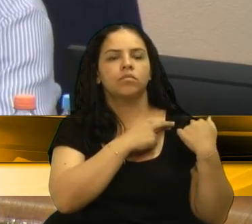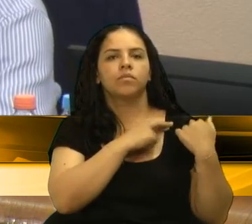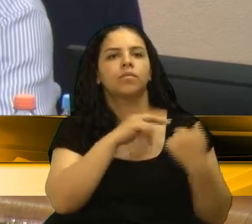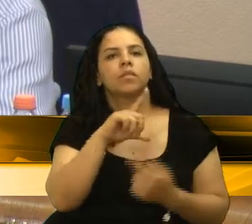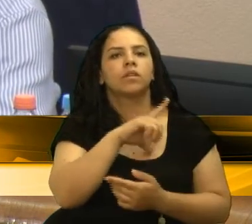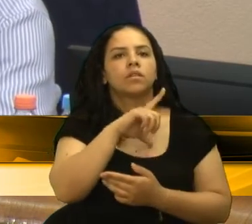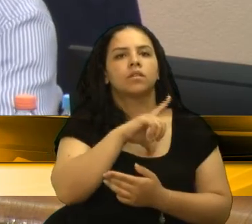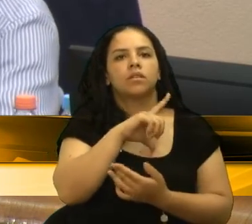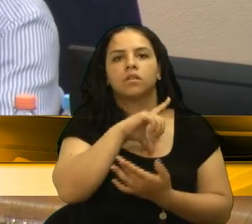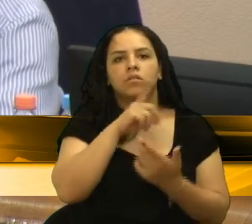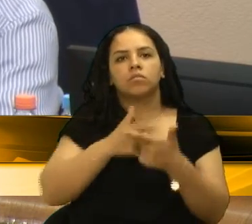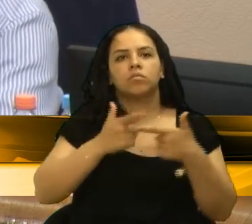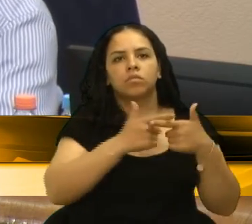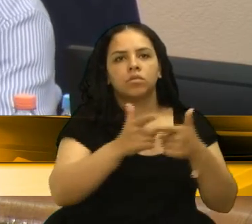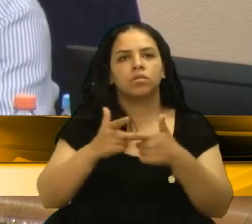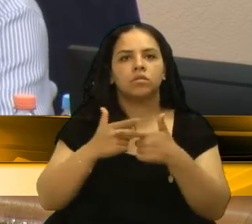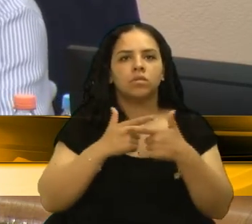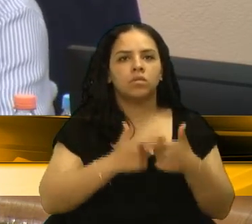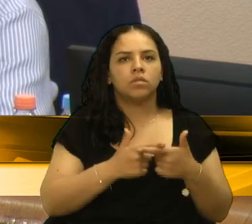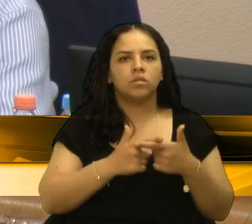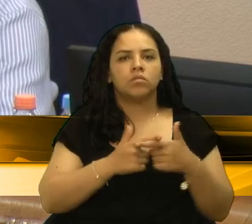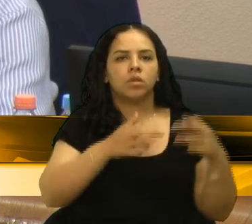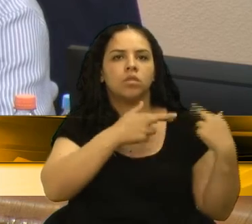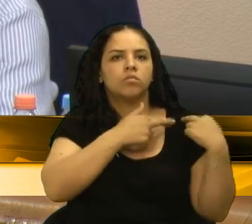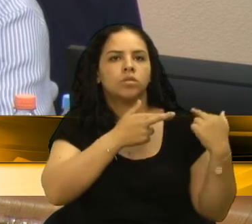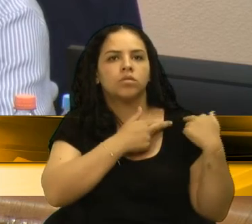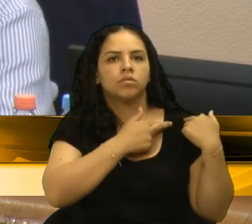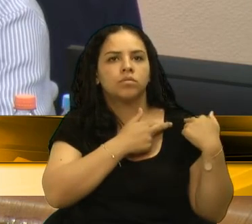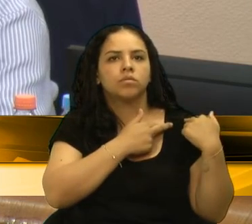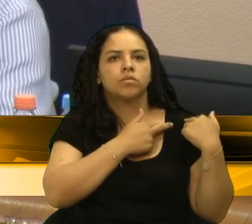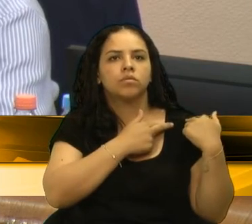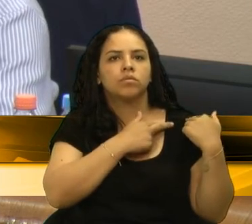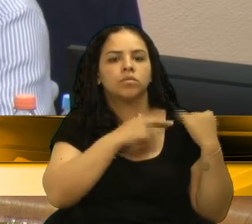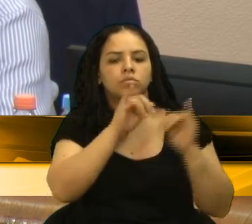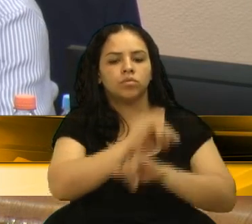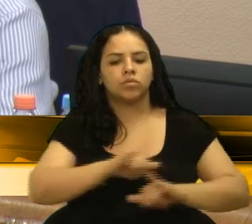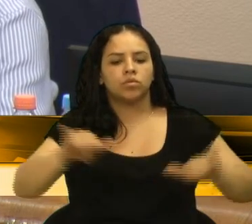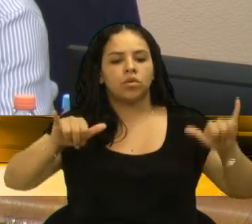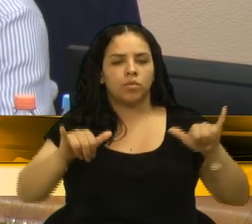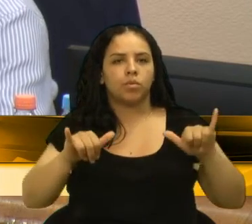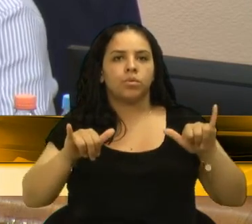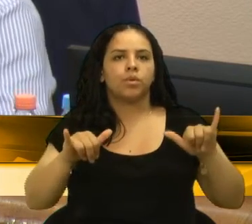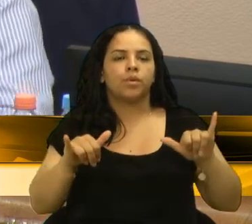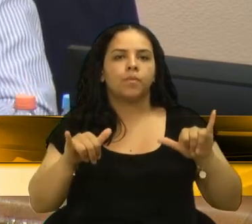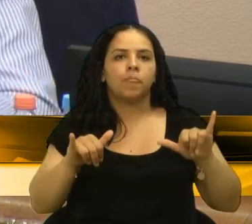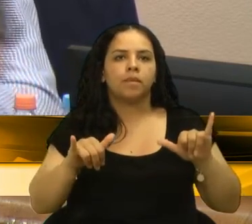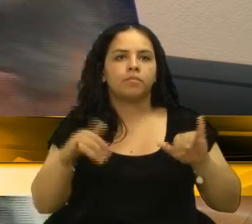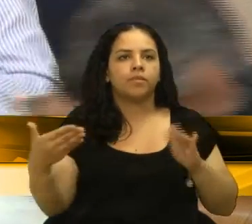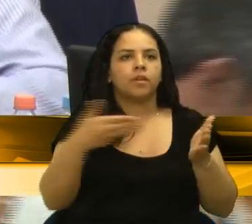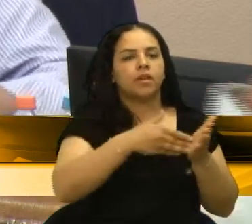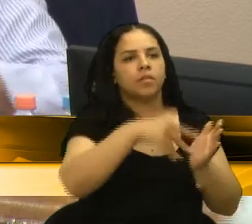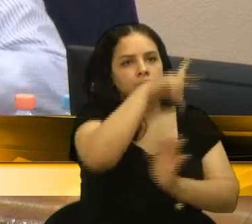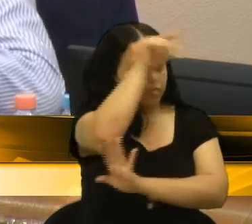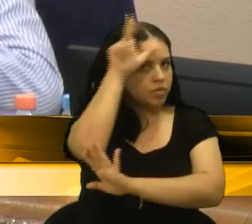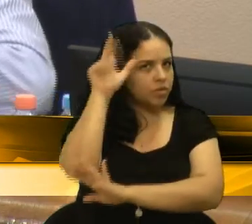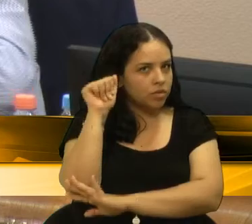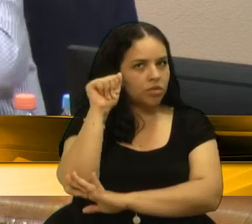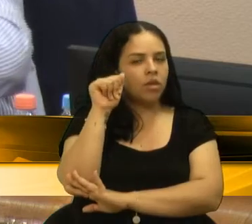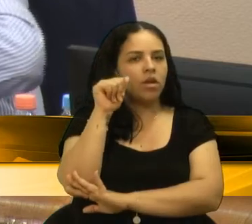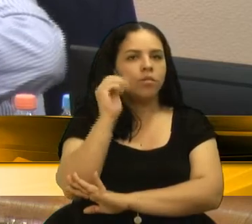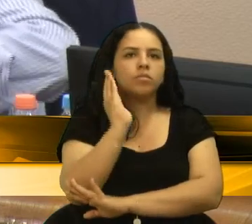entendia pertinentes para ajuste de decreto. Eles ficaram responsáveis por compilar informações e nos remeter até a Prefeitura. Doutora Cássia, foram